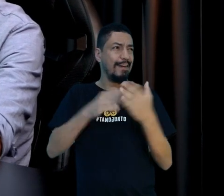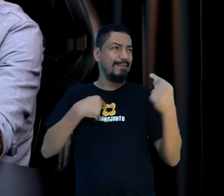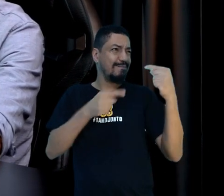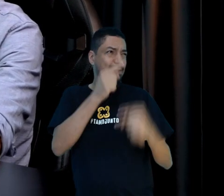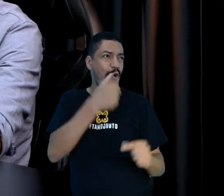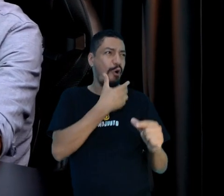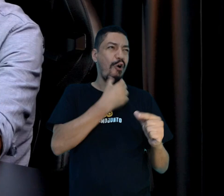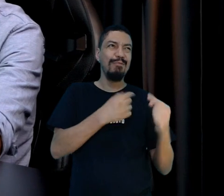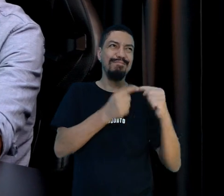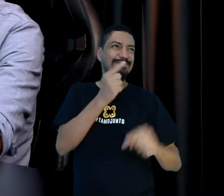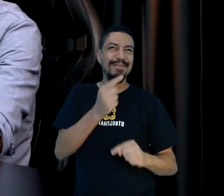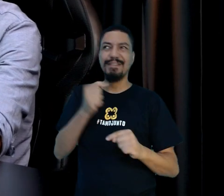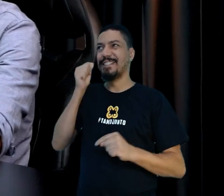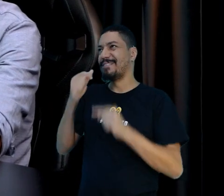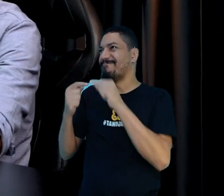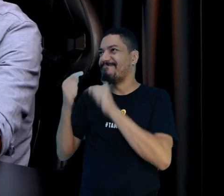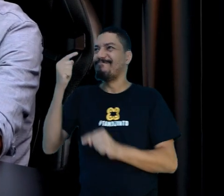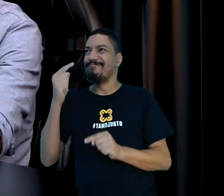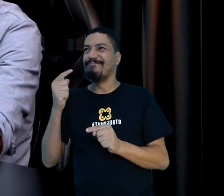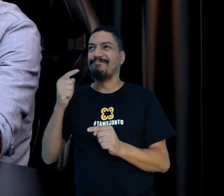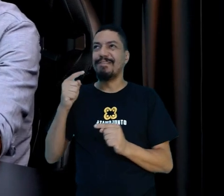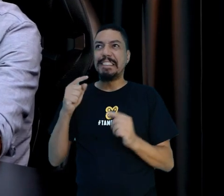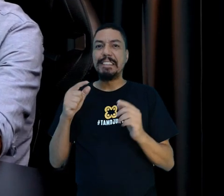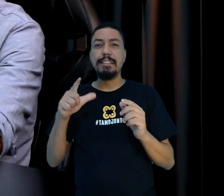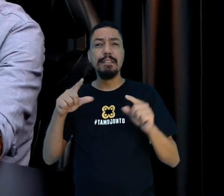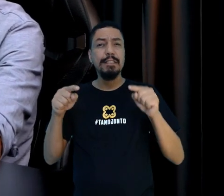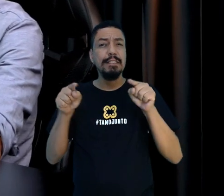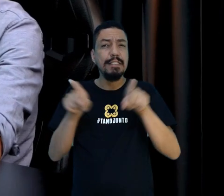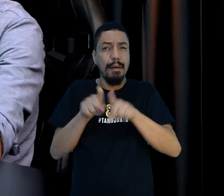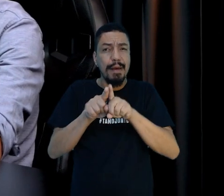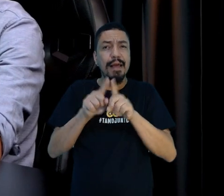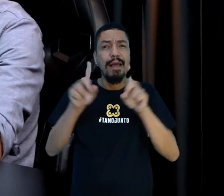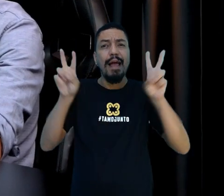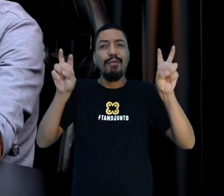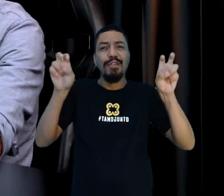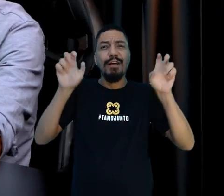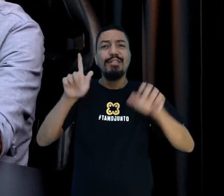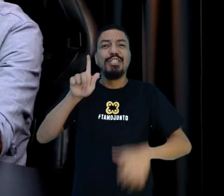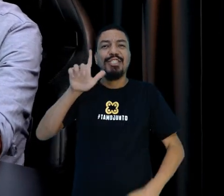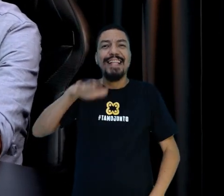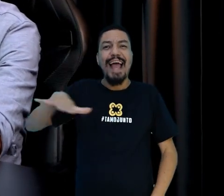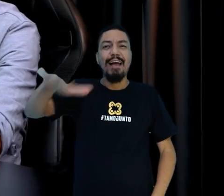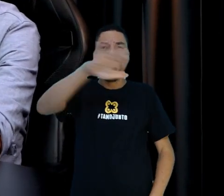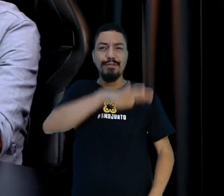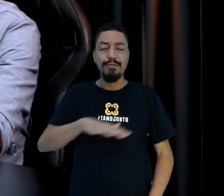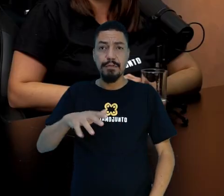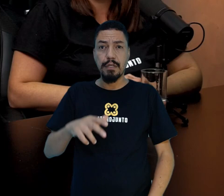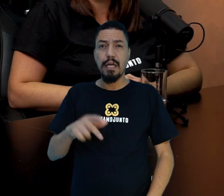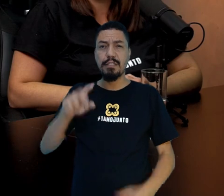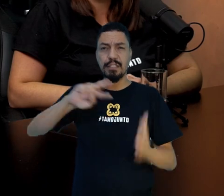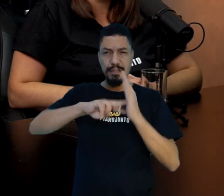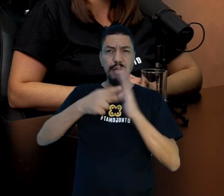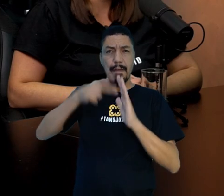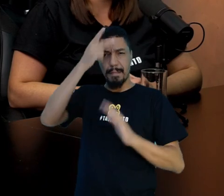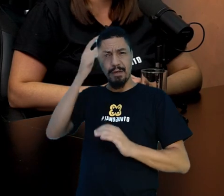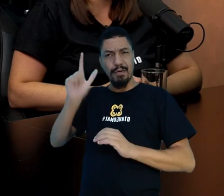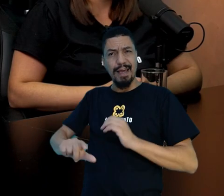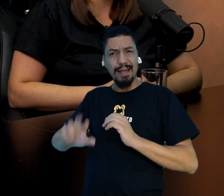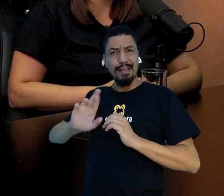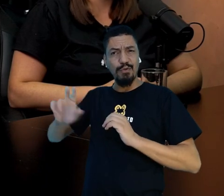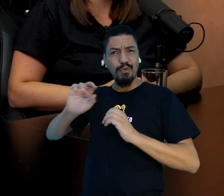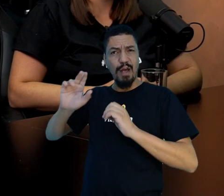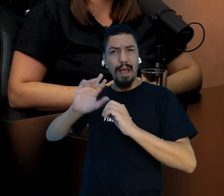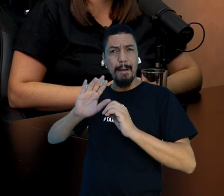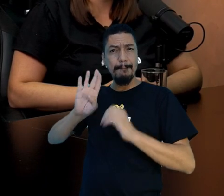identificam nem como homens, nem como mulheres, ou enfim, com os dois ao mesmo tempo. Também pode servir como termo guarda-chuva. Aí a gente está falando das pessoas que seriam não binárias. Pode